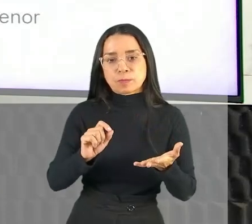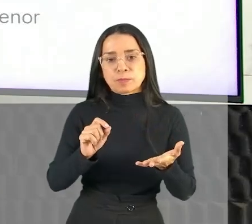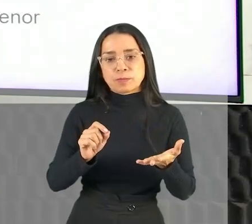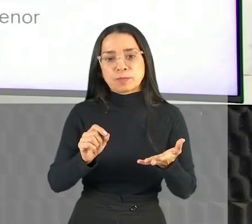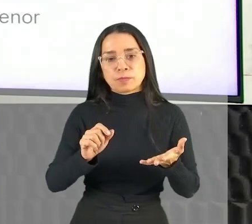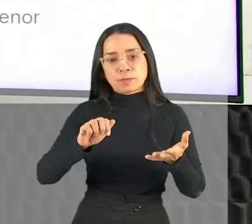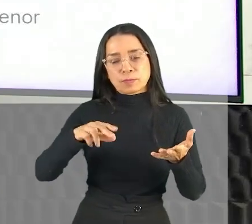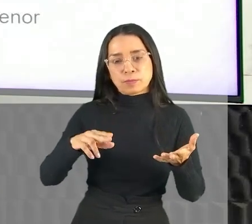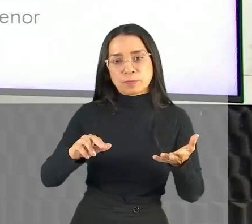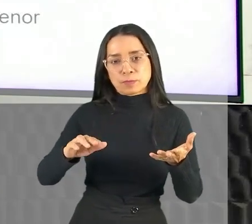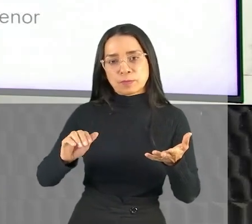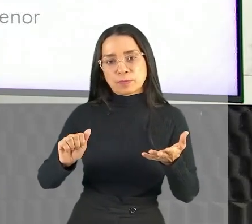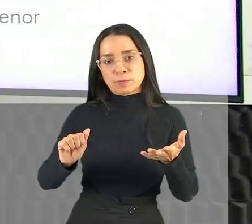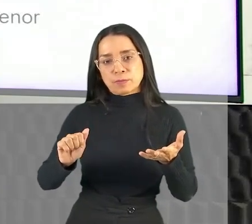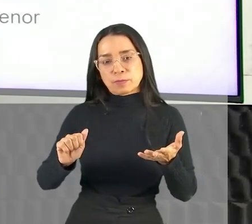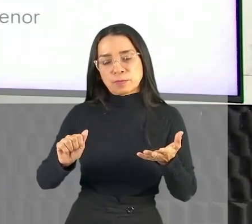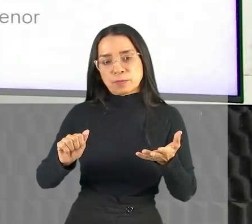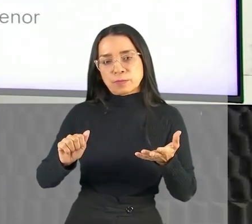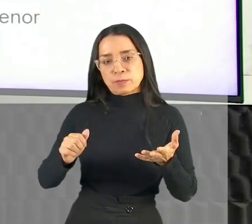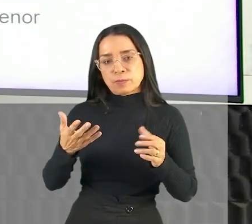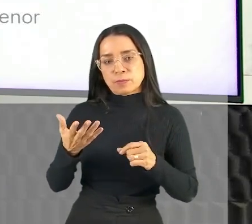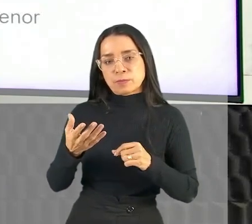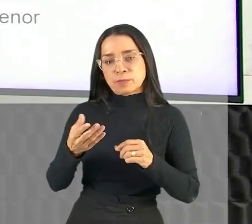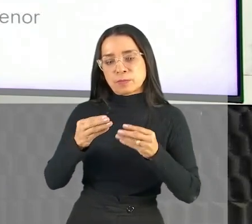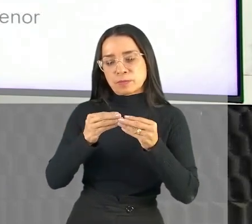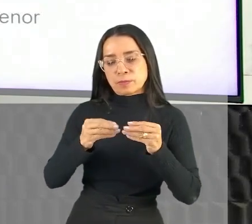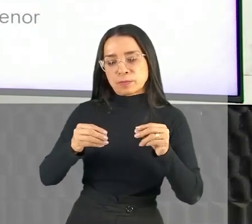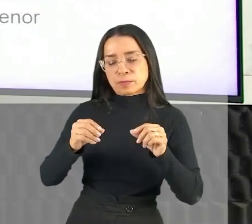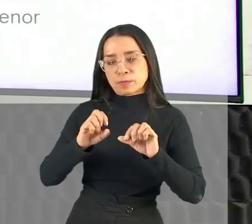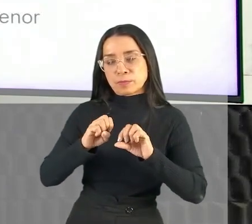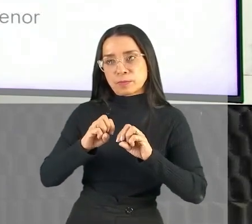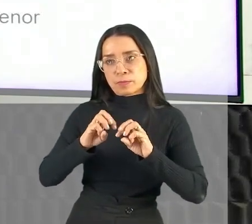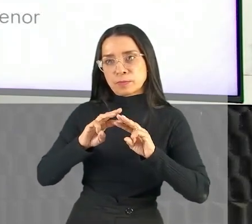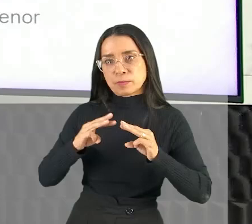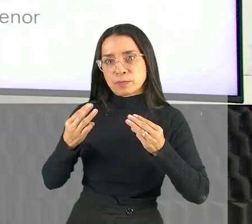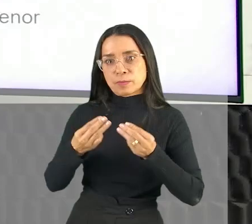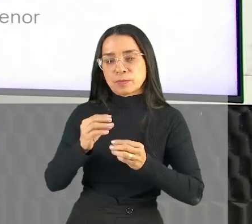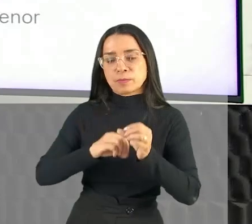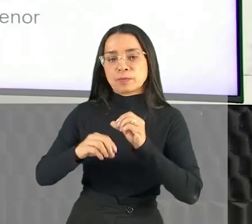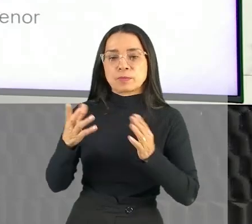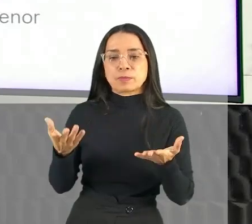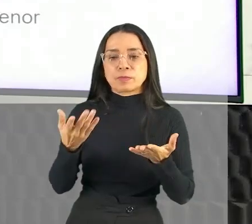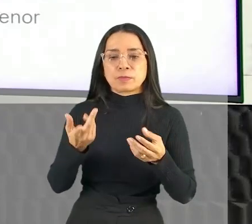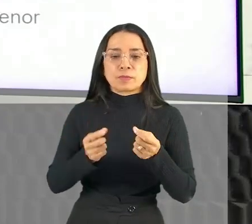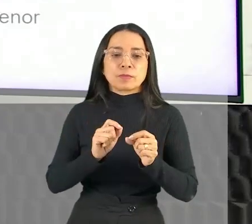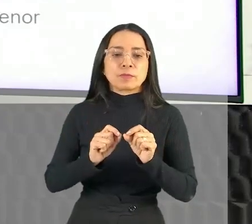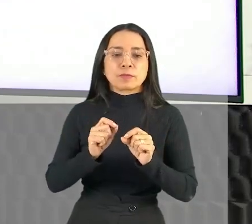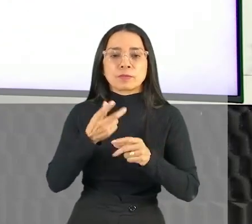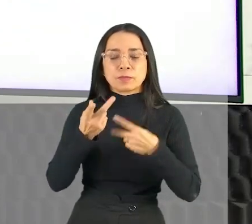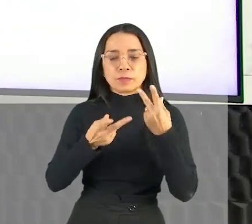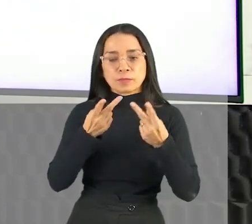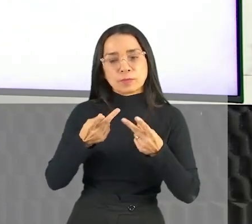falo de anabolismo, eu falo de síntese de substância. Quando eu falo de catabolismo, eu estou falando de quebra.